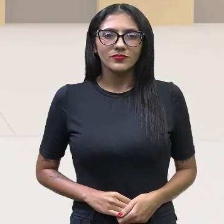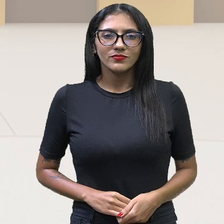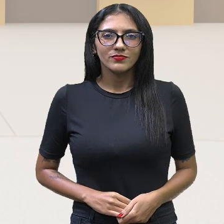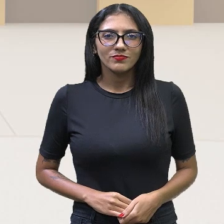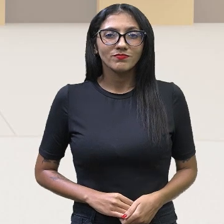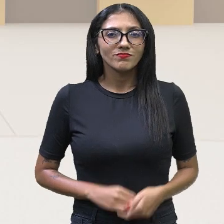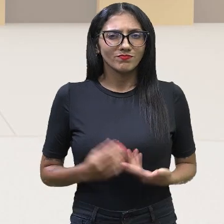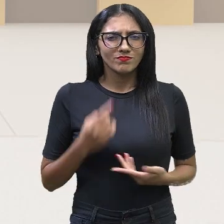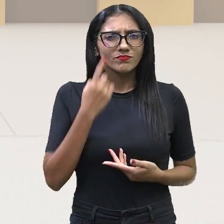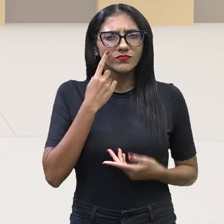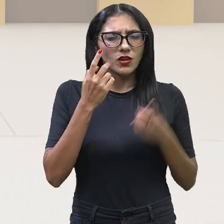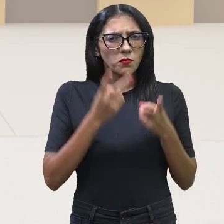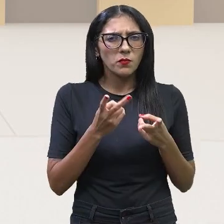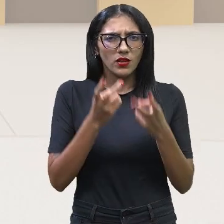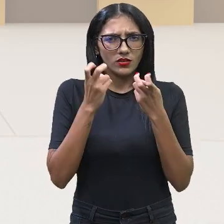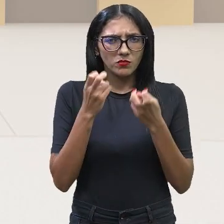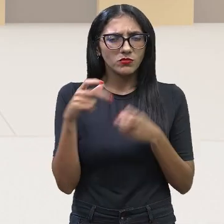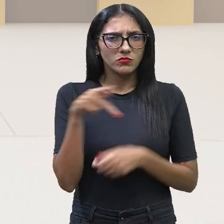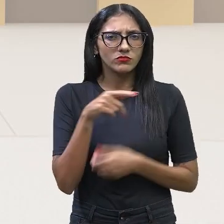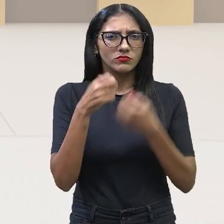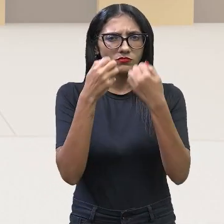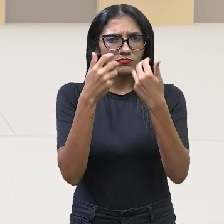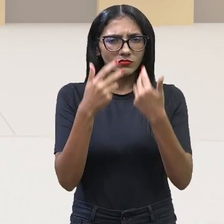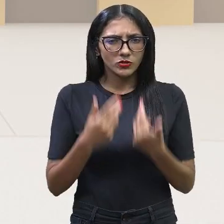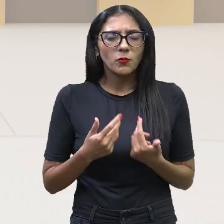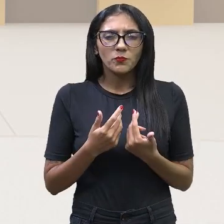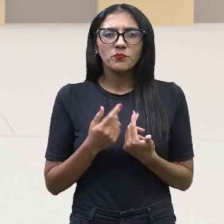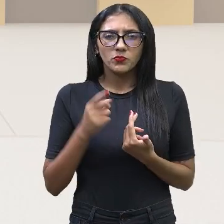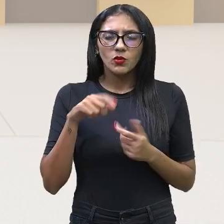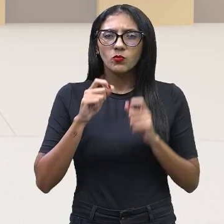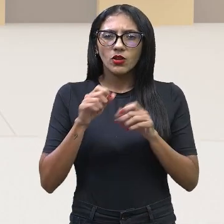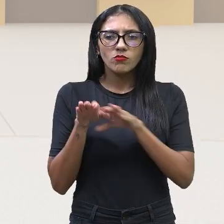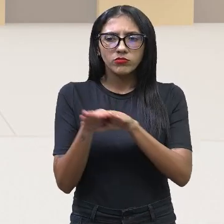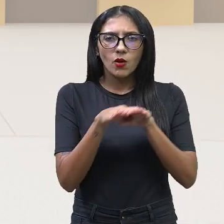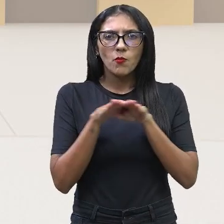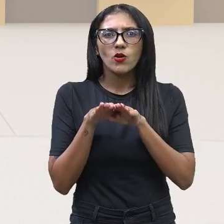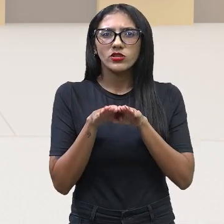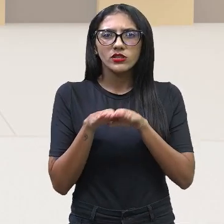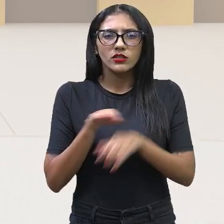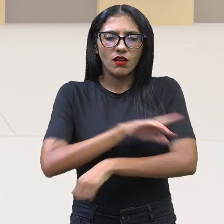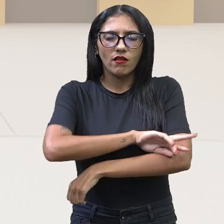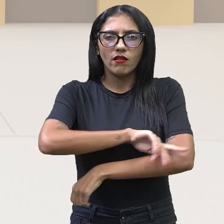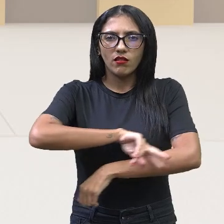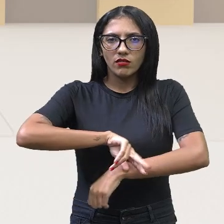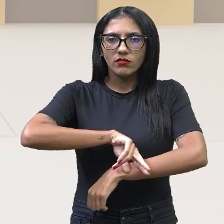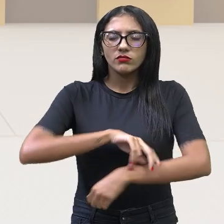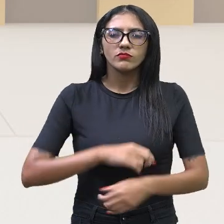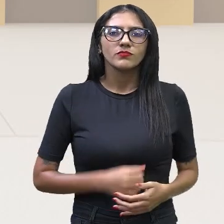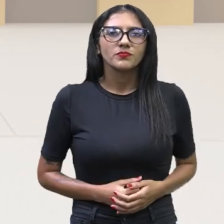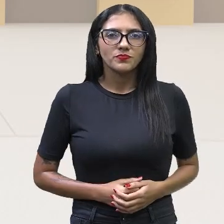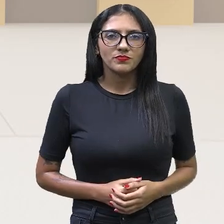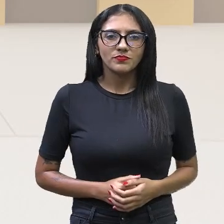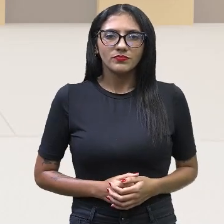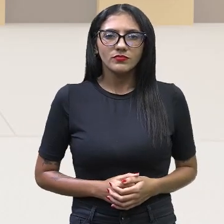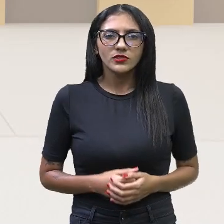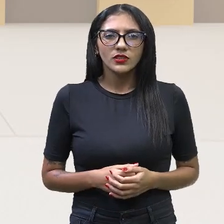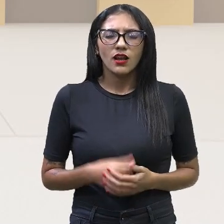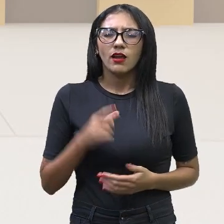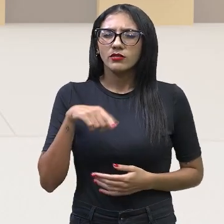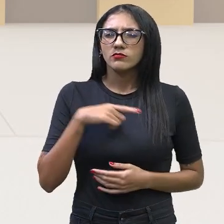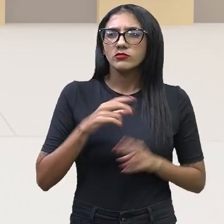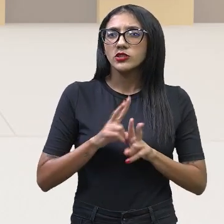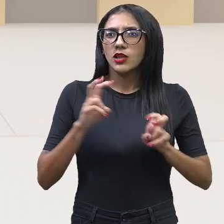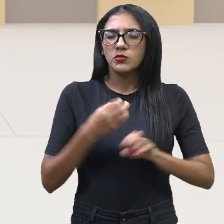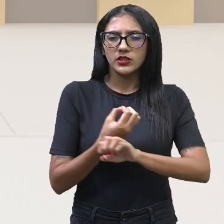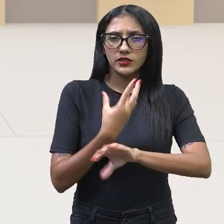Vocês ouviram bem o que ela falou? A harmonia racial. E logo no início ela fala que o processo de ensino